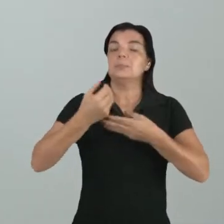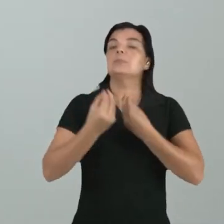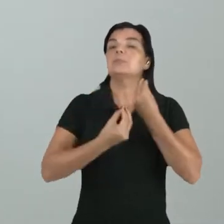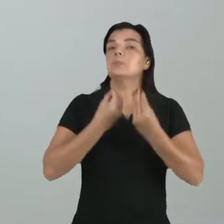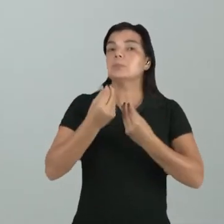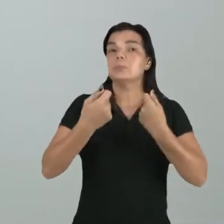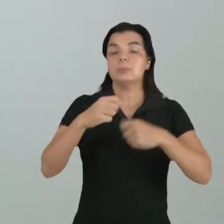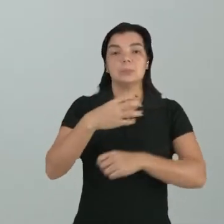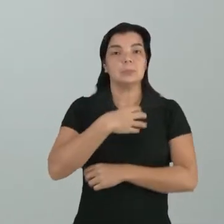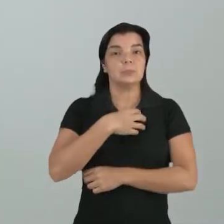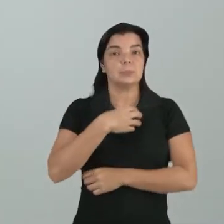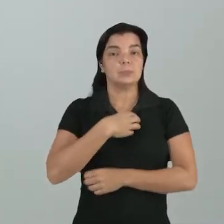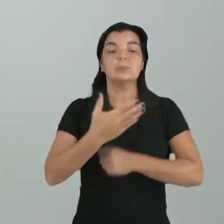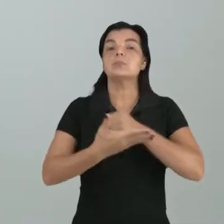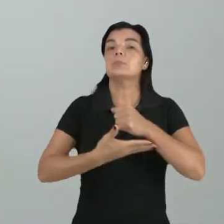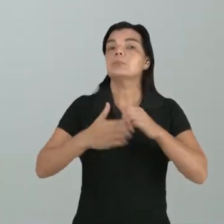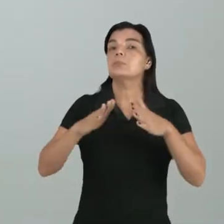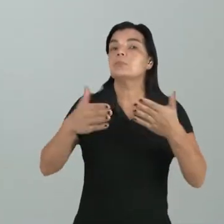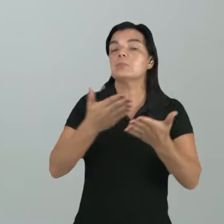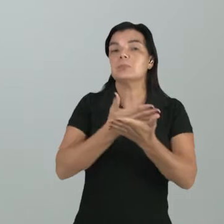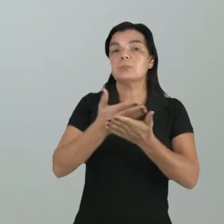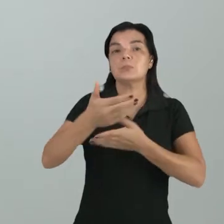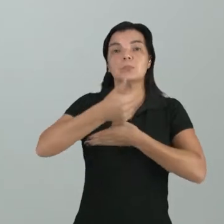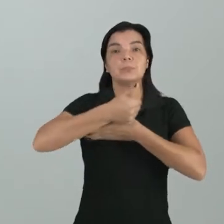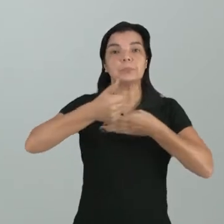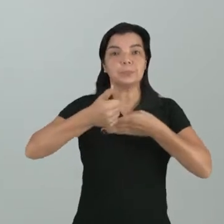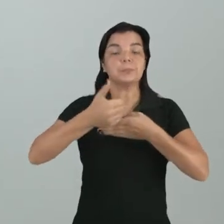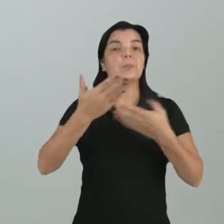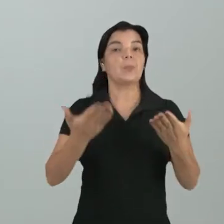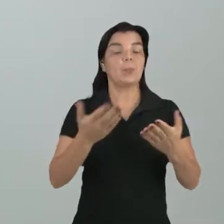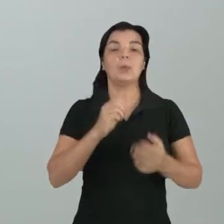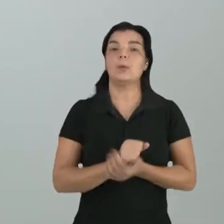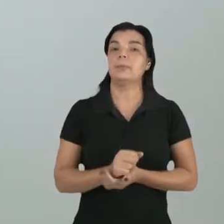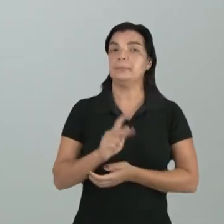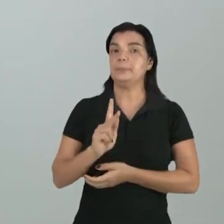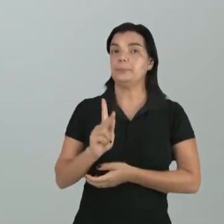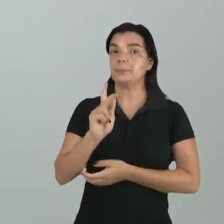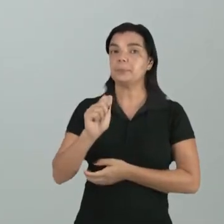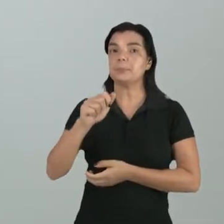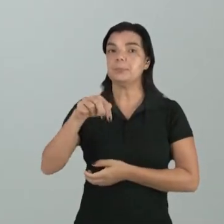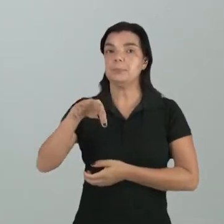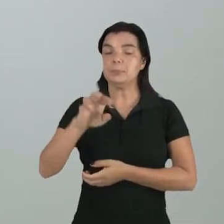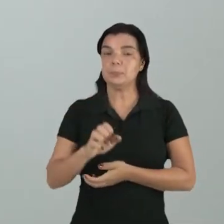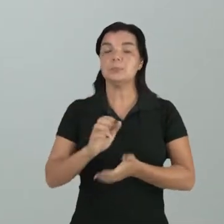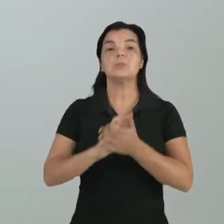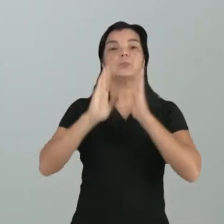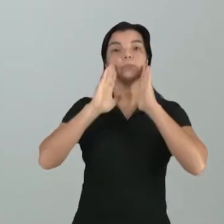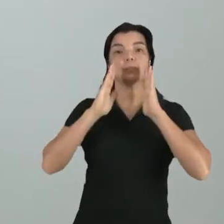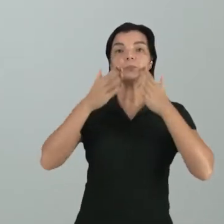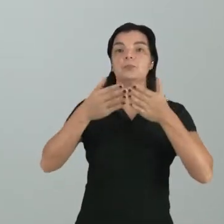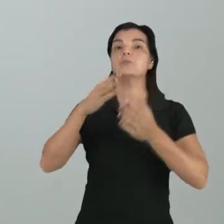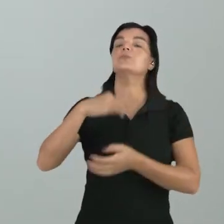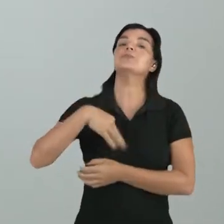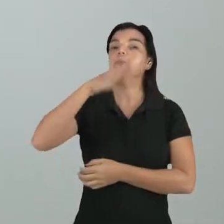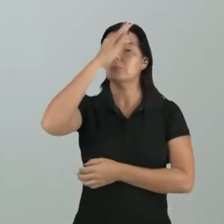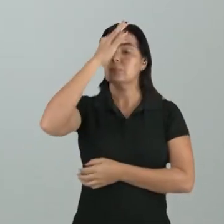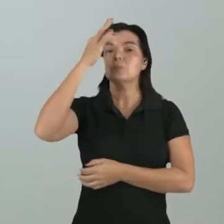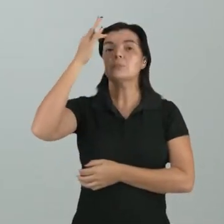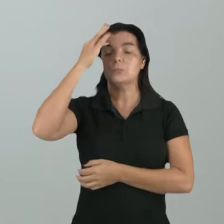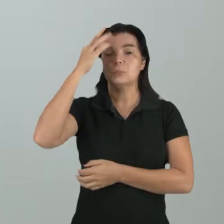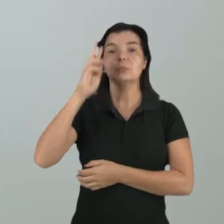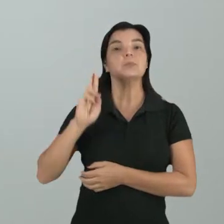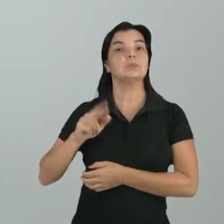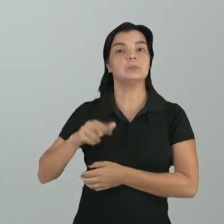moralidade? Como devo agir? Baseado em quais princípios morais? E aí, como Kant tem como ponto central na sua filosofia a questão